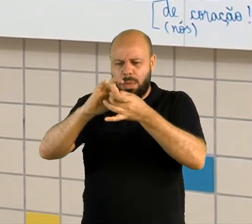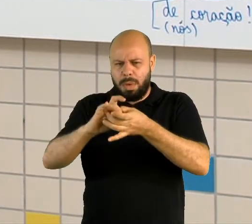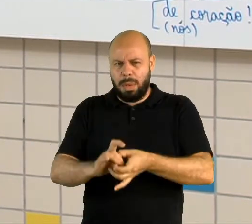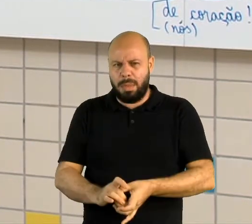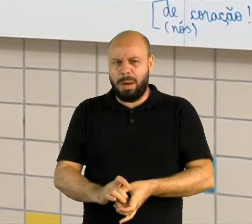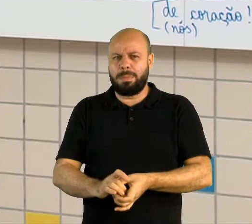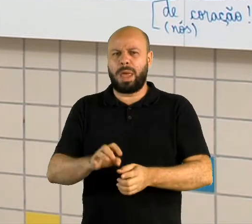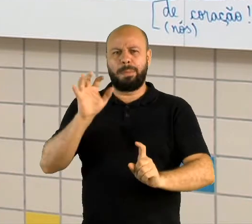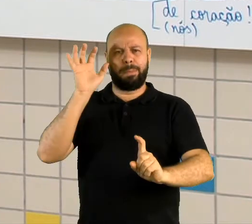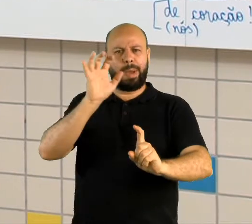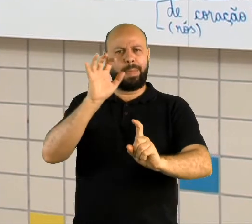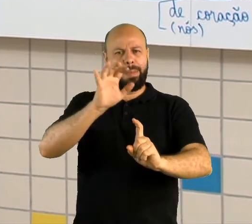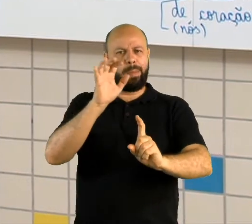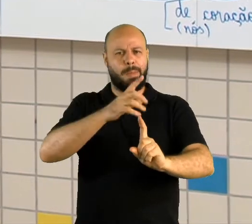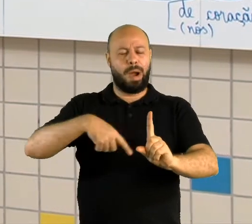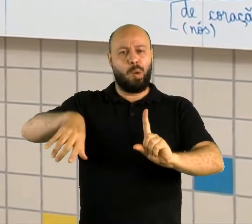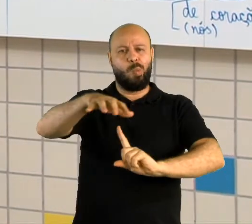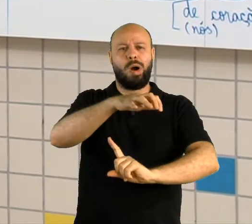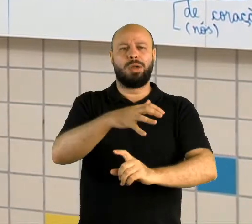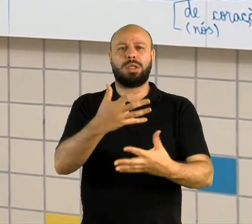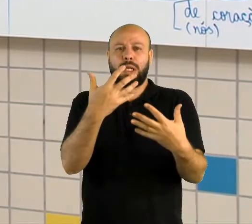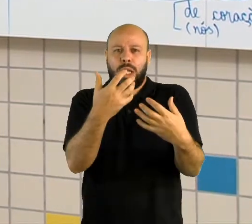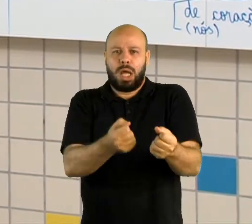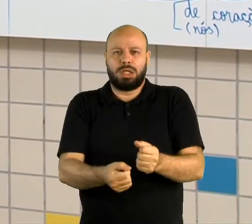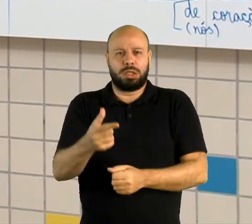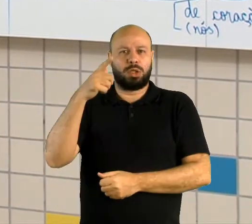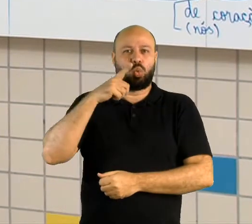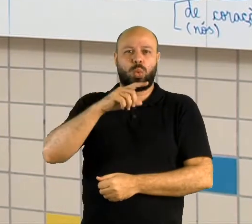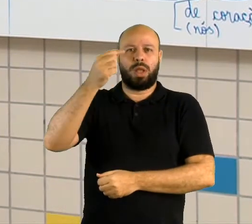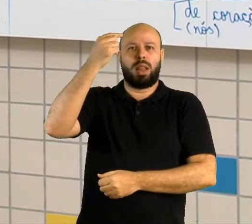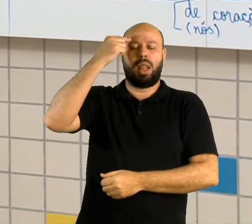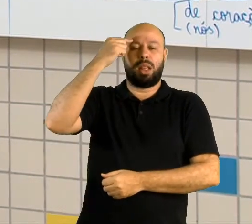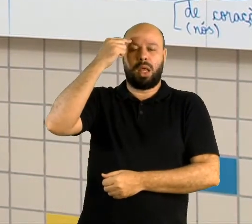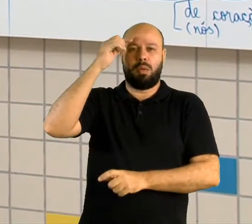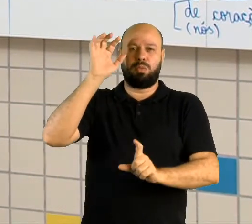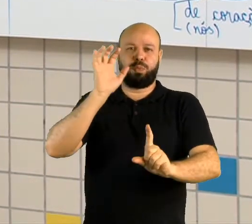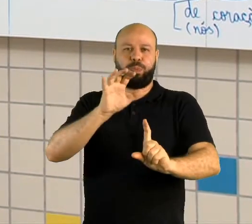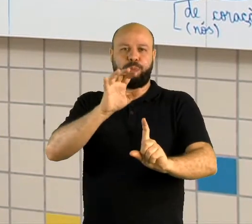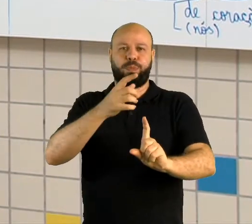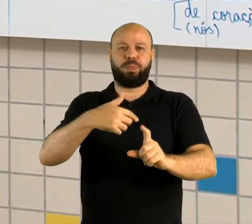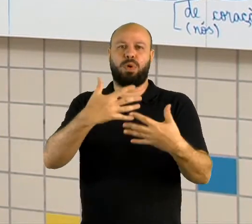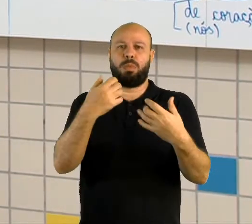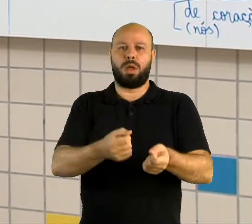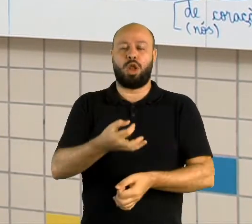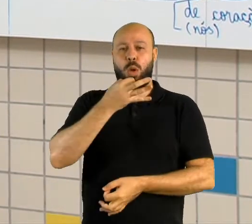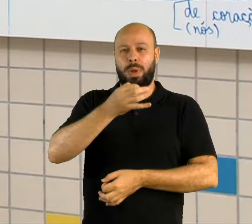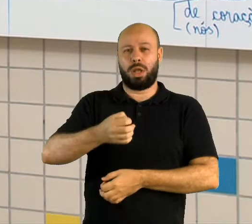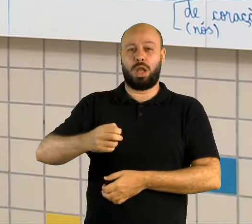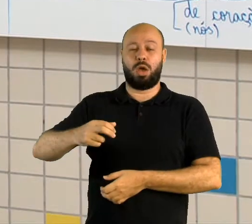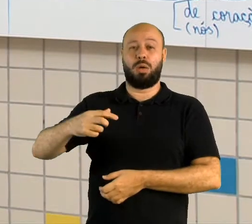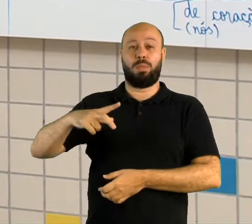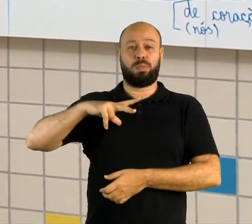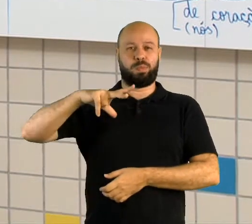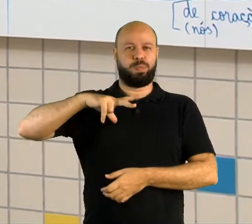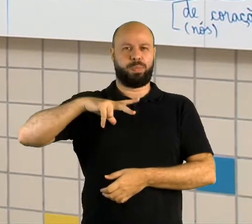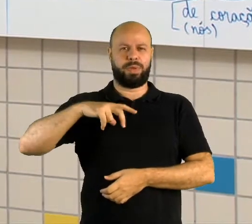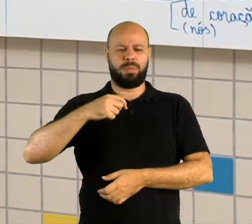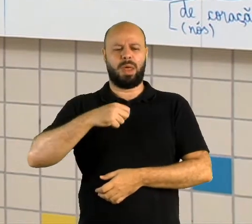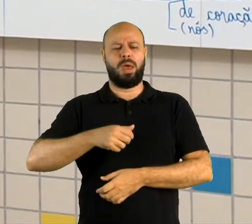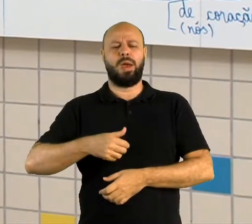Para quê? Para persuadir o leitor sobre a sua opinião formada. Ele vai